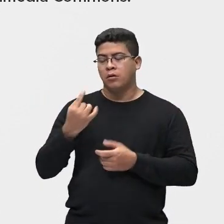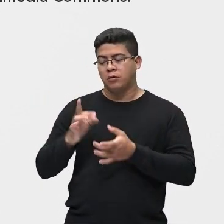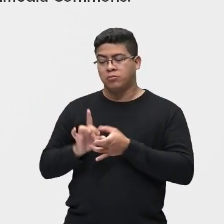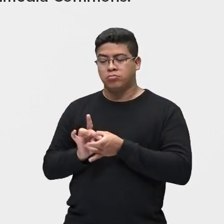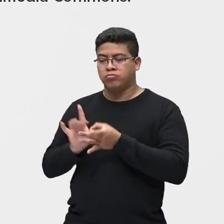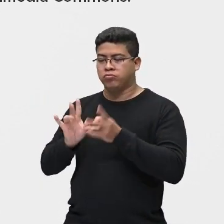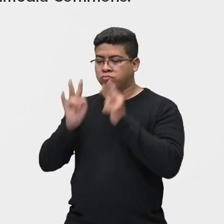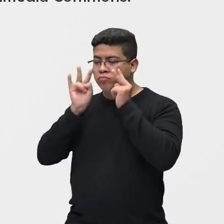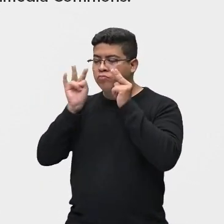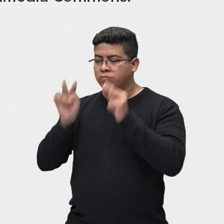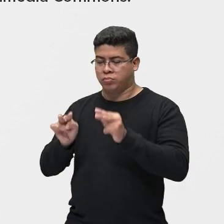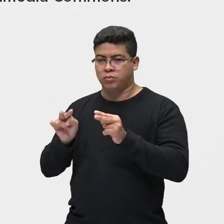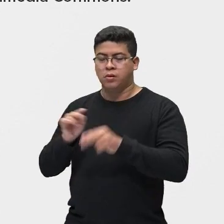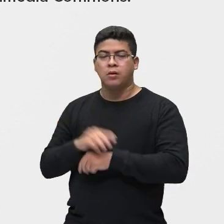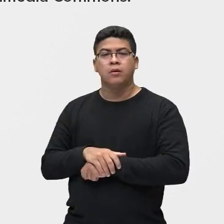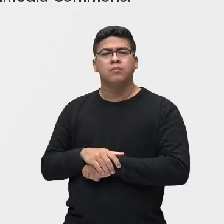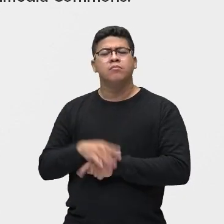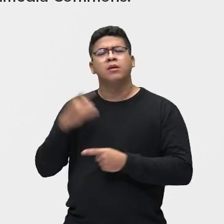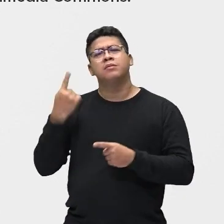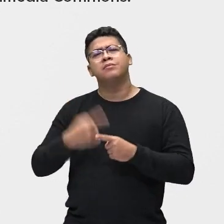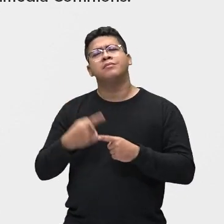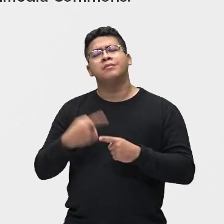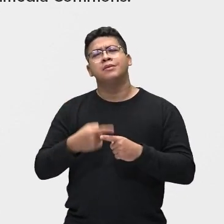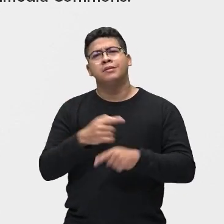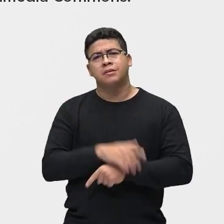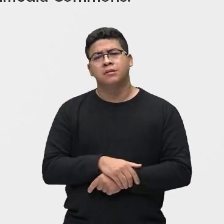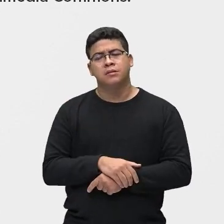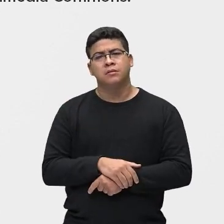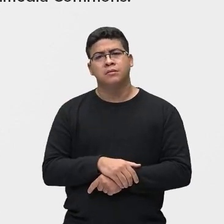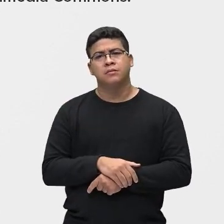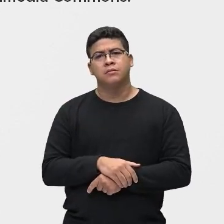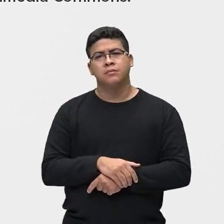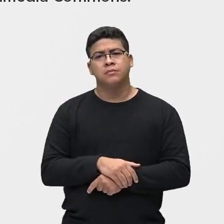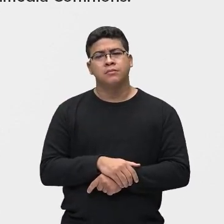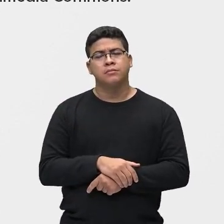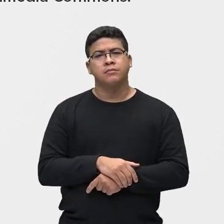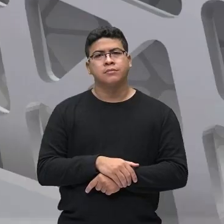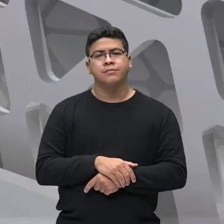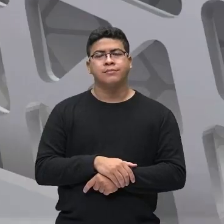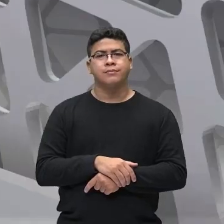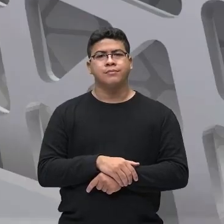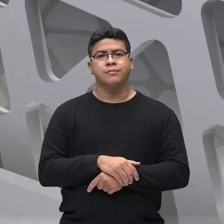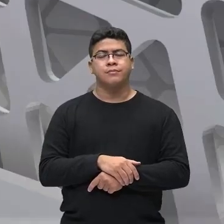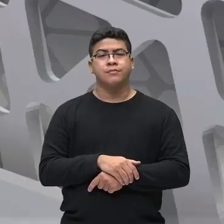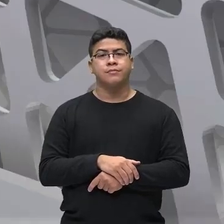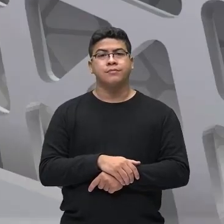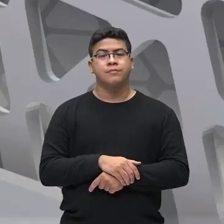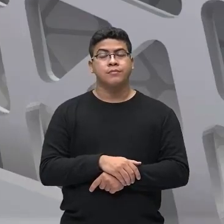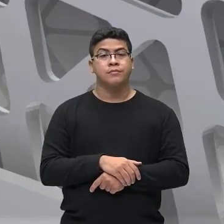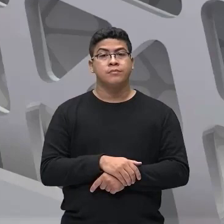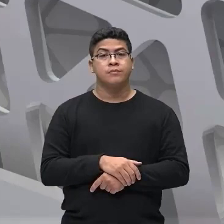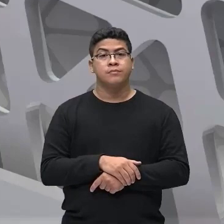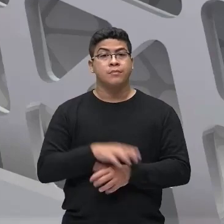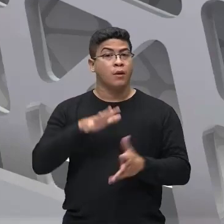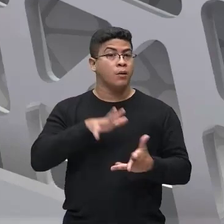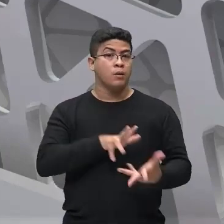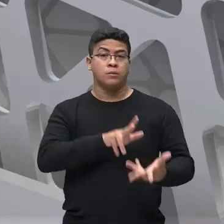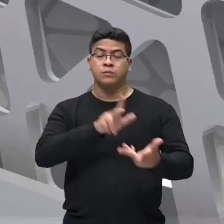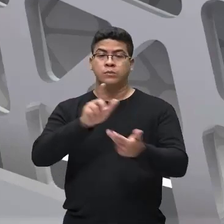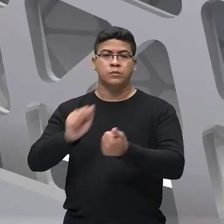outro. Mas por que escutam o outro, professora? Acompanhe comigo, o mundo ele está